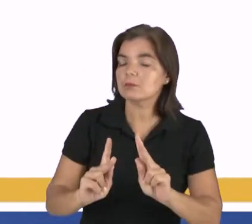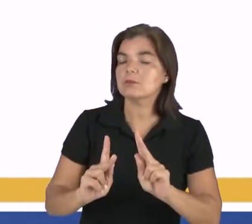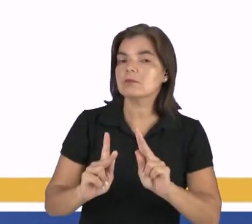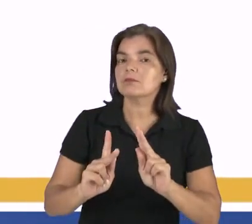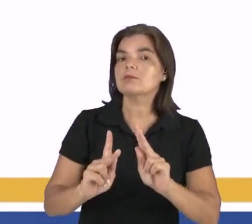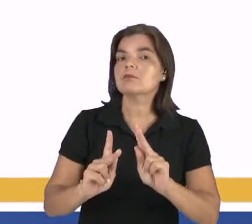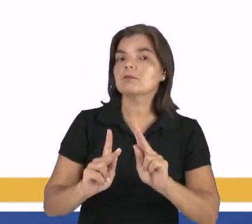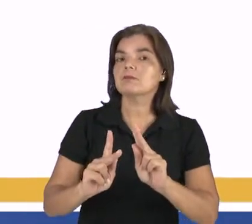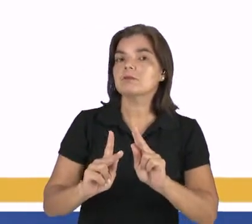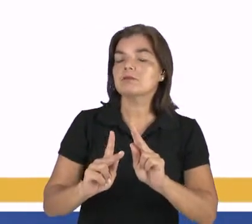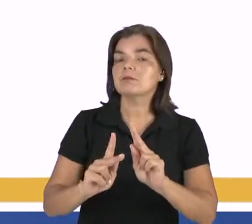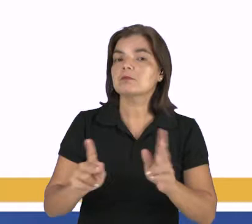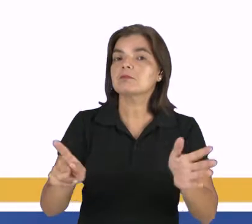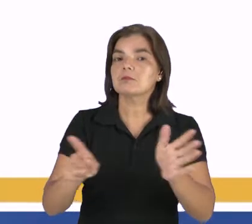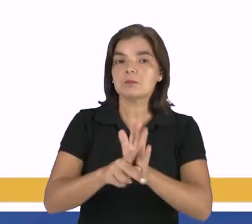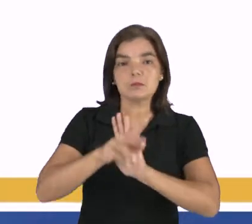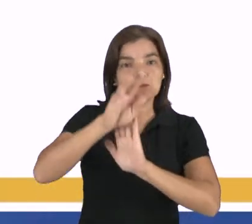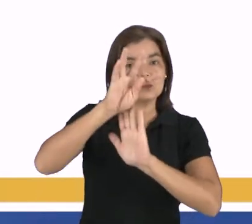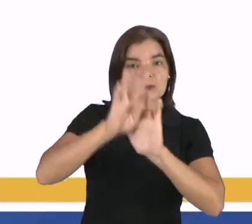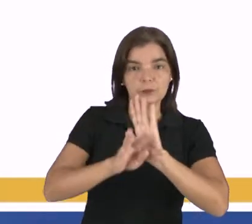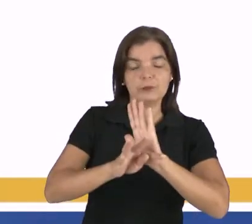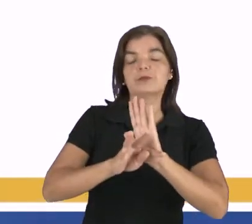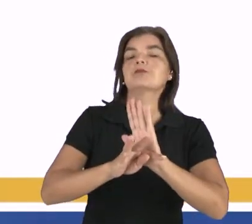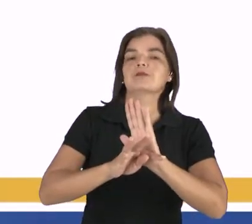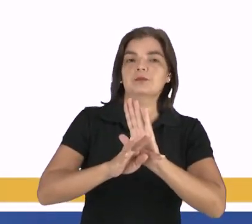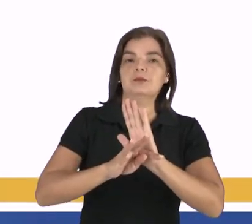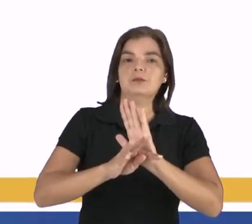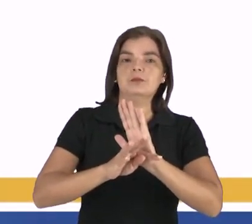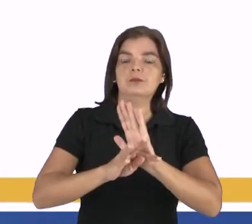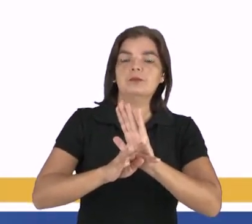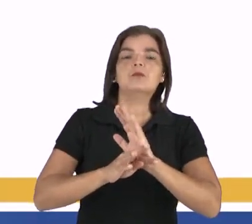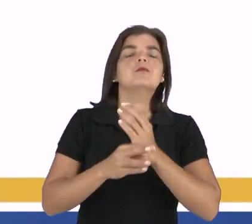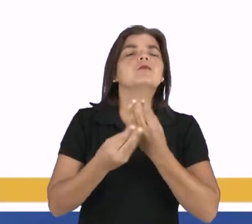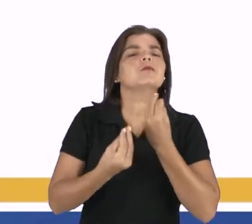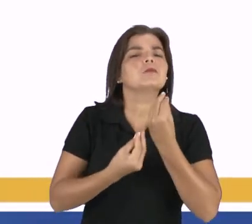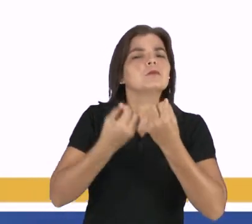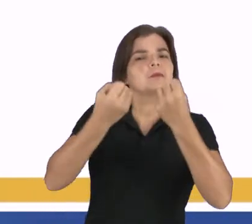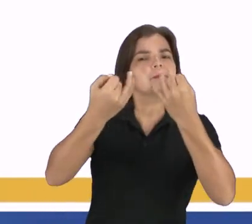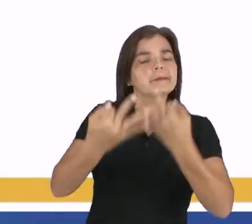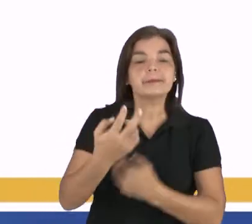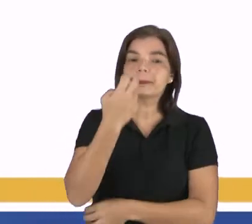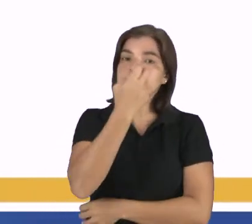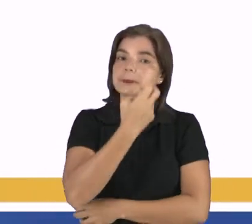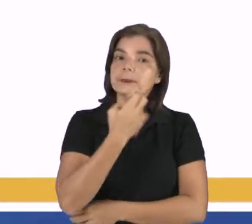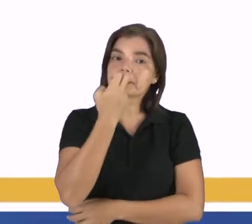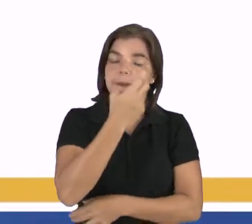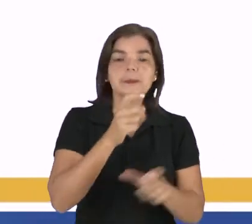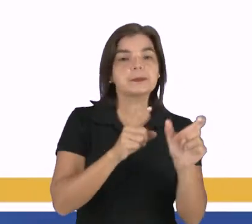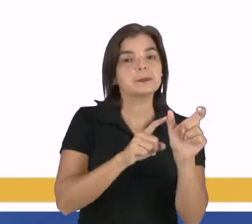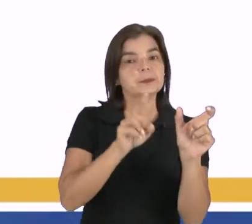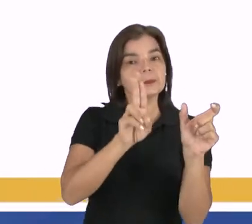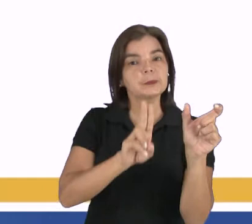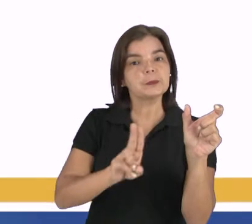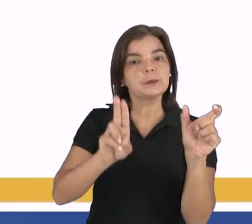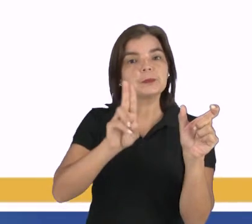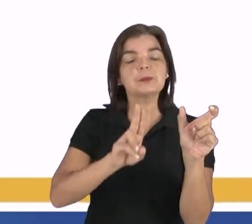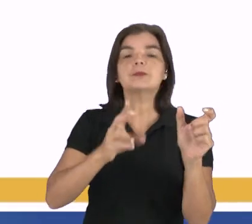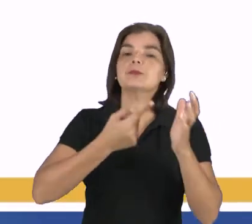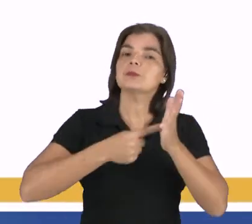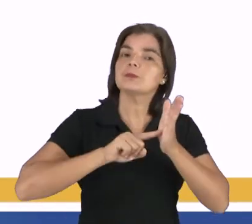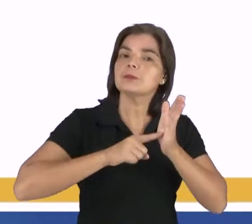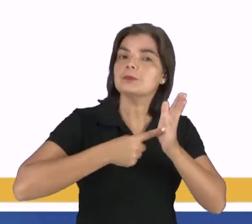A estrutura física de um texto. E quando se fala de oral, as palavras que eu utilizo,